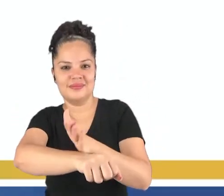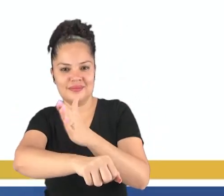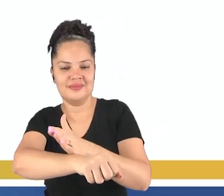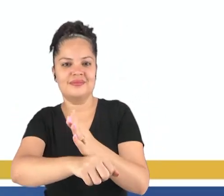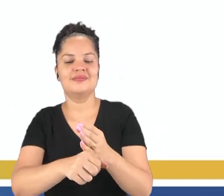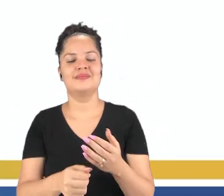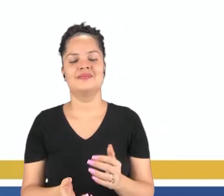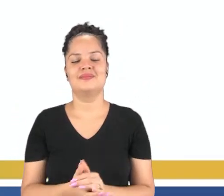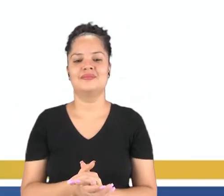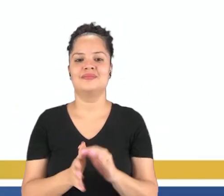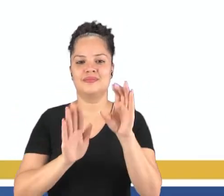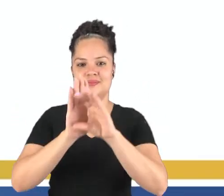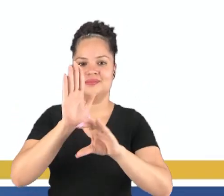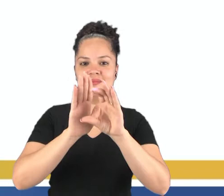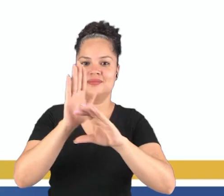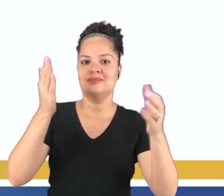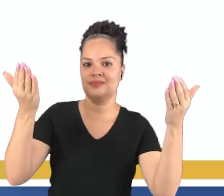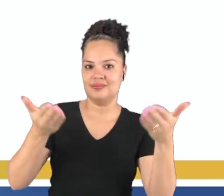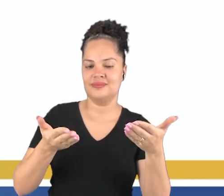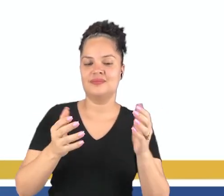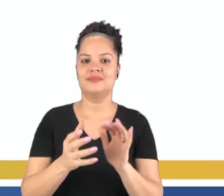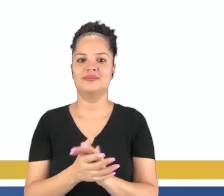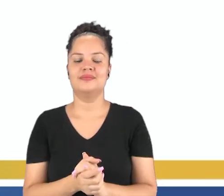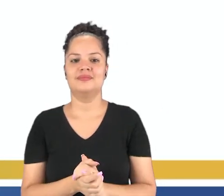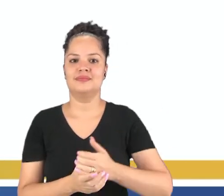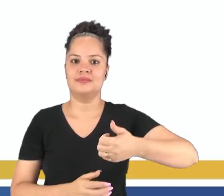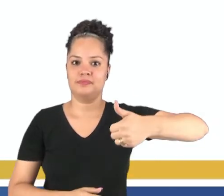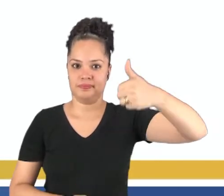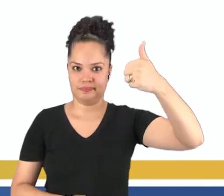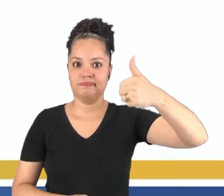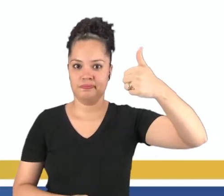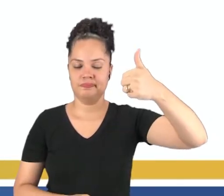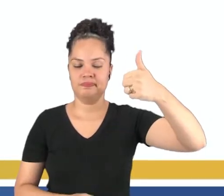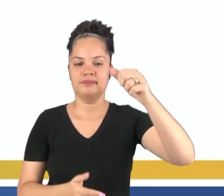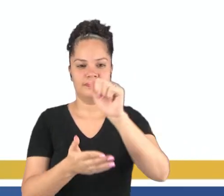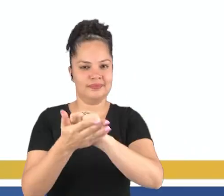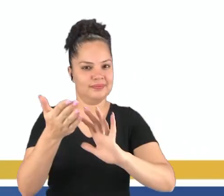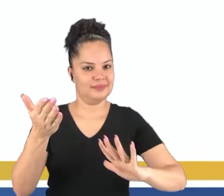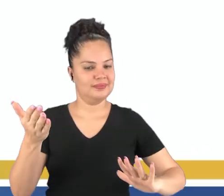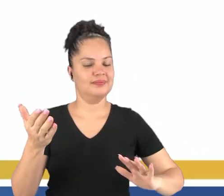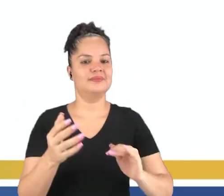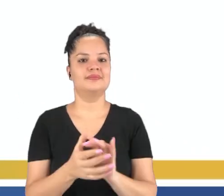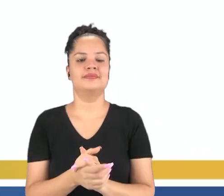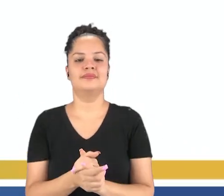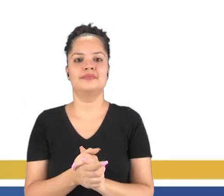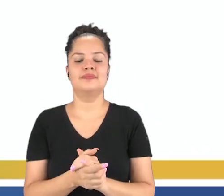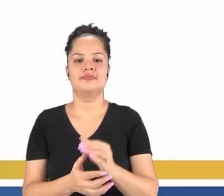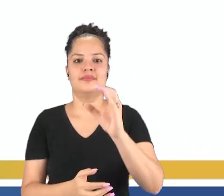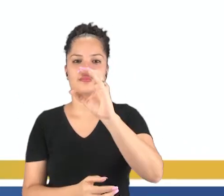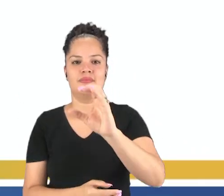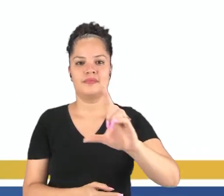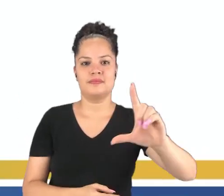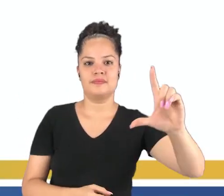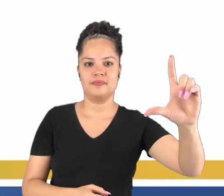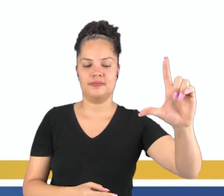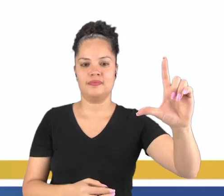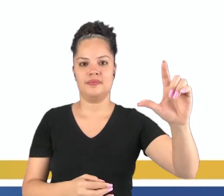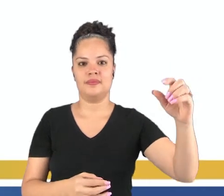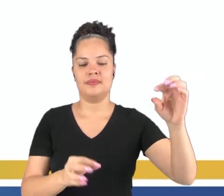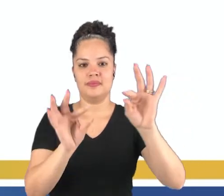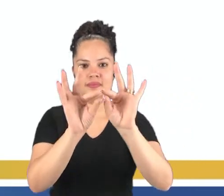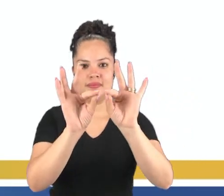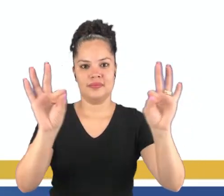gente falou hoje, certo? Então, a primeira atividade diz o seguinte, ó. Classifique as retas